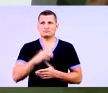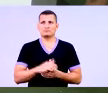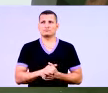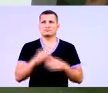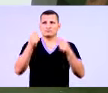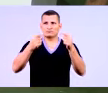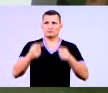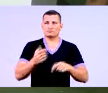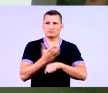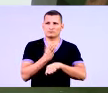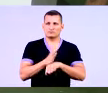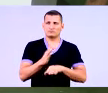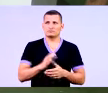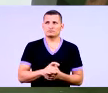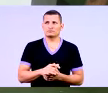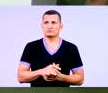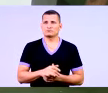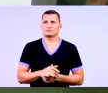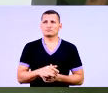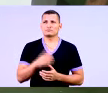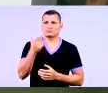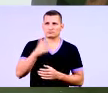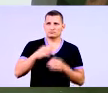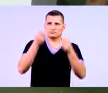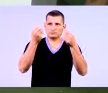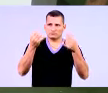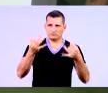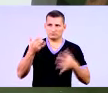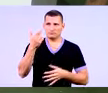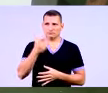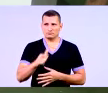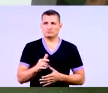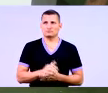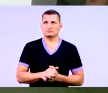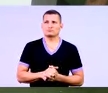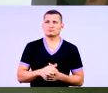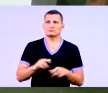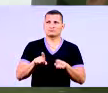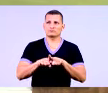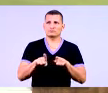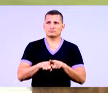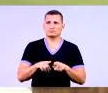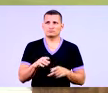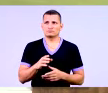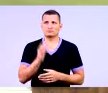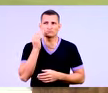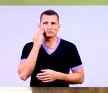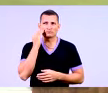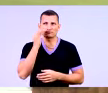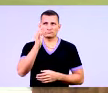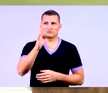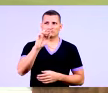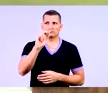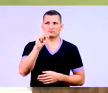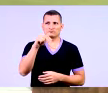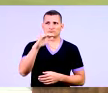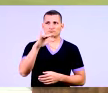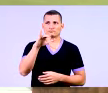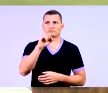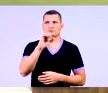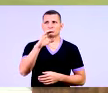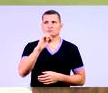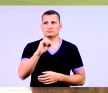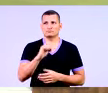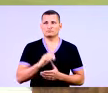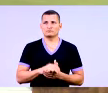pra gente dar uma refeição repetida explicar direitinho e também deixou verificar o francisco eu